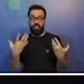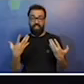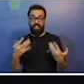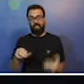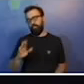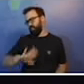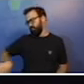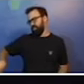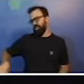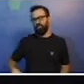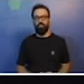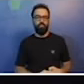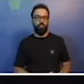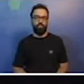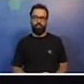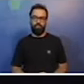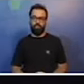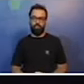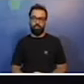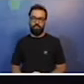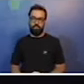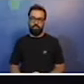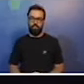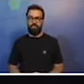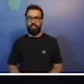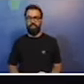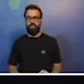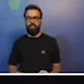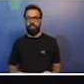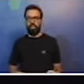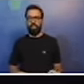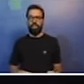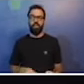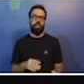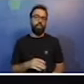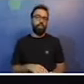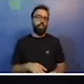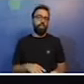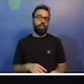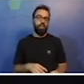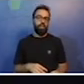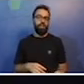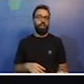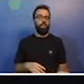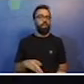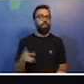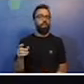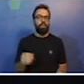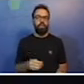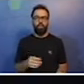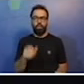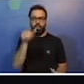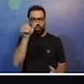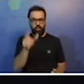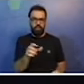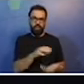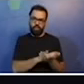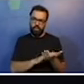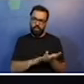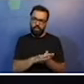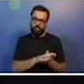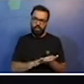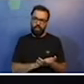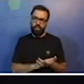A impessoalidade desses verbos estende-se ao verbo auxiliar, que é aquele verbo que auxilia, que ajuda um outro. Das